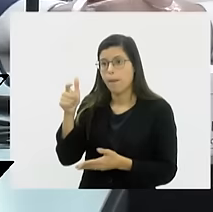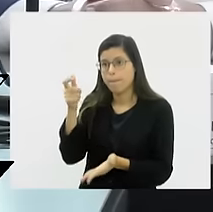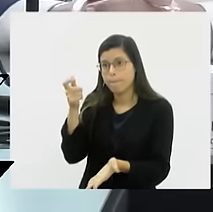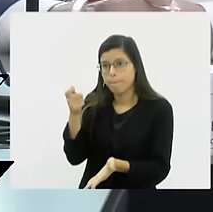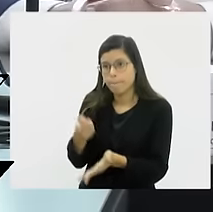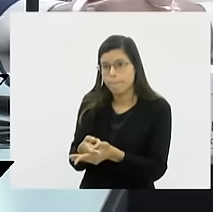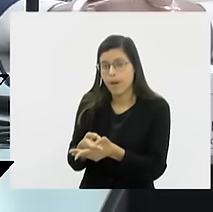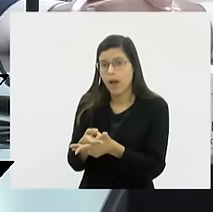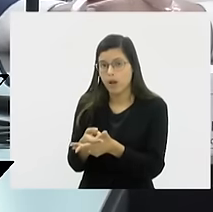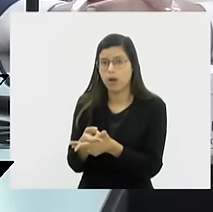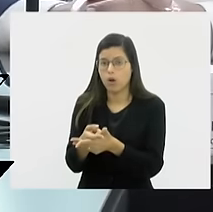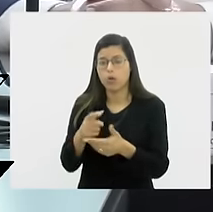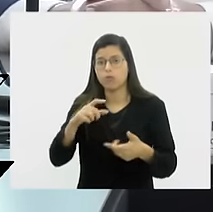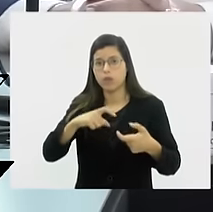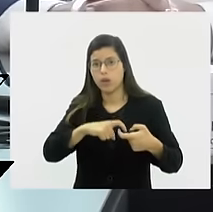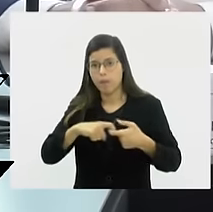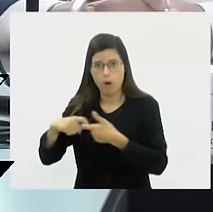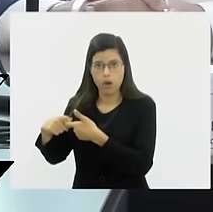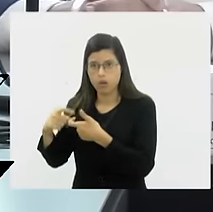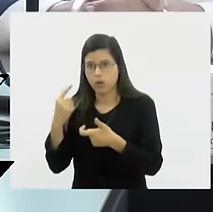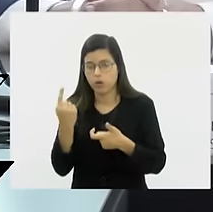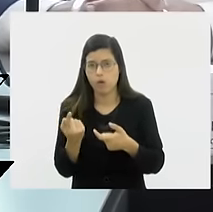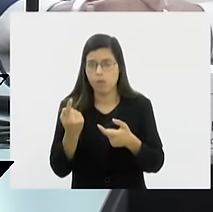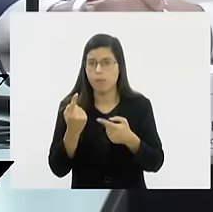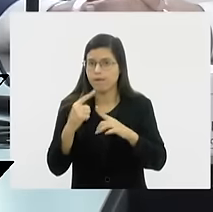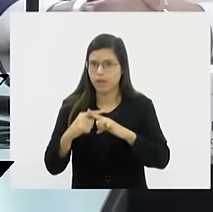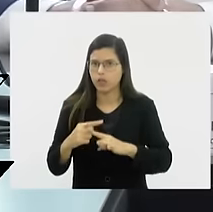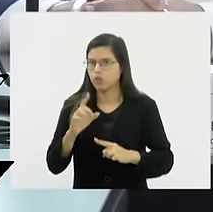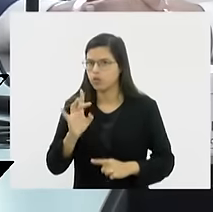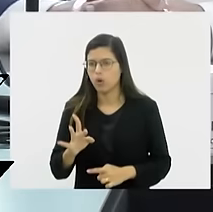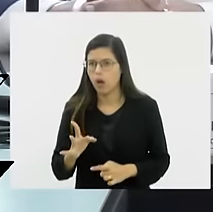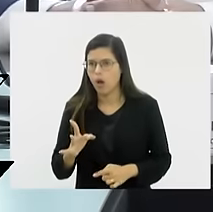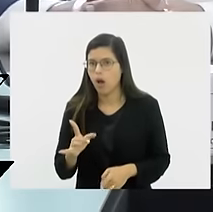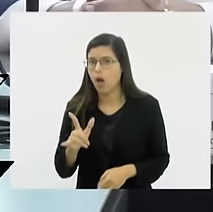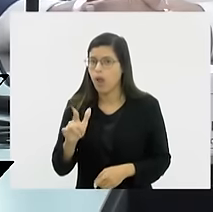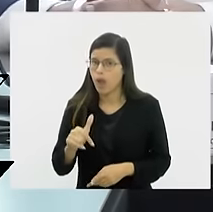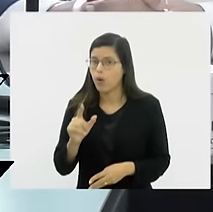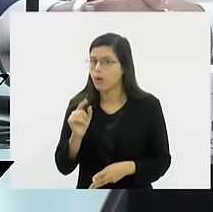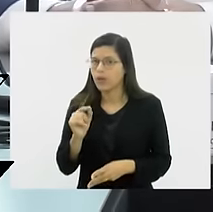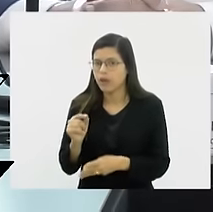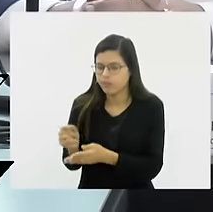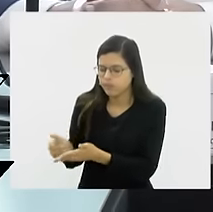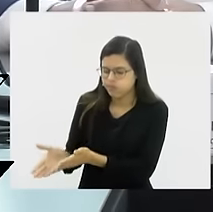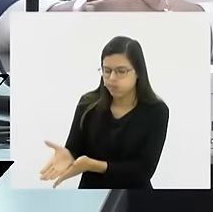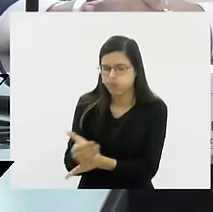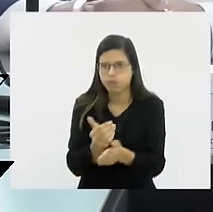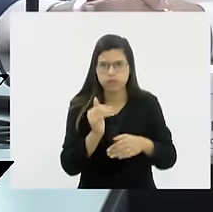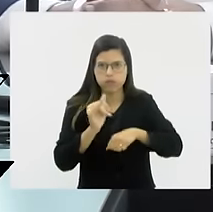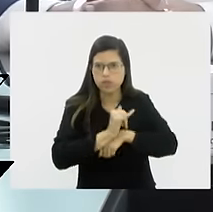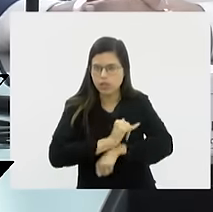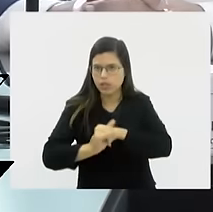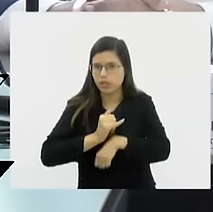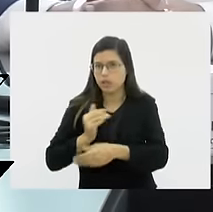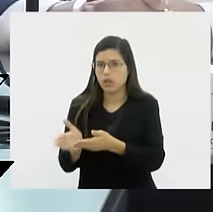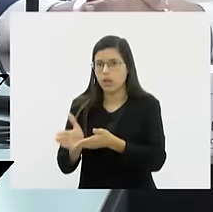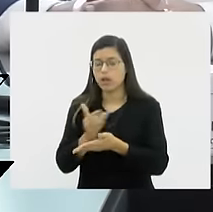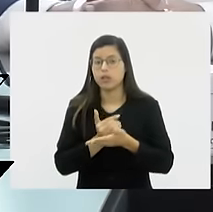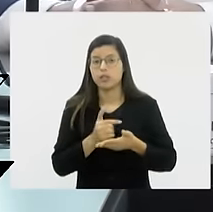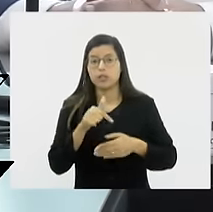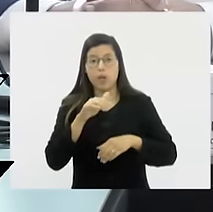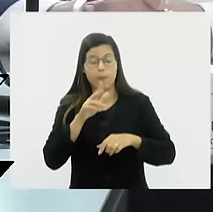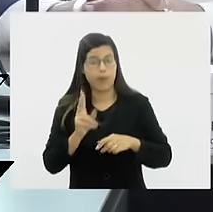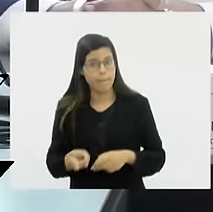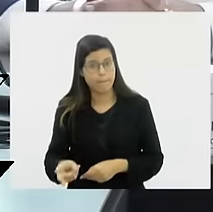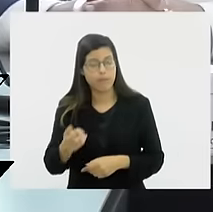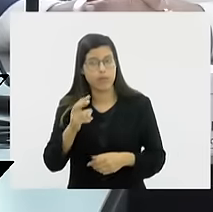de reboque quando é usado o reboque uma vez só. Pô. Aí você vê que é a máfia da arrecadação. Aí a mesma empresa que voltou camuflada e